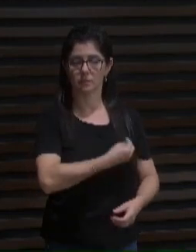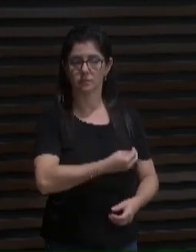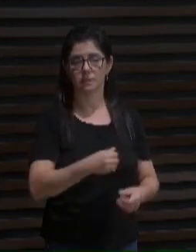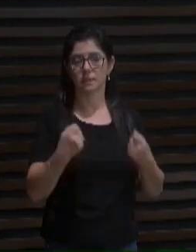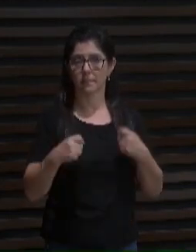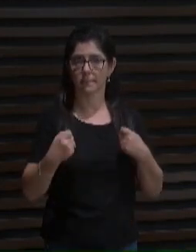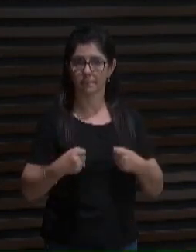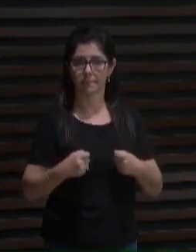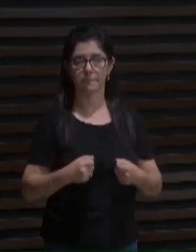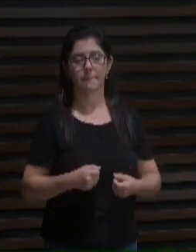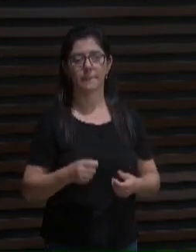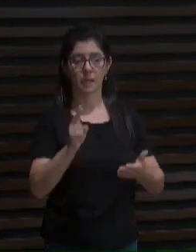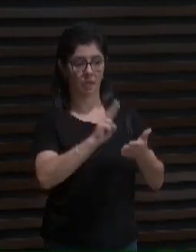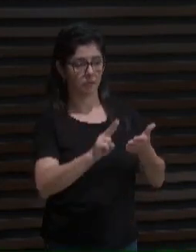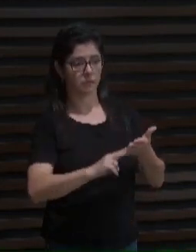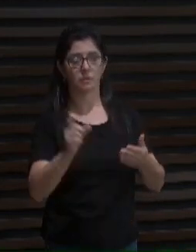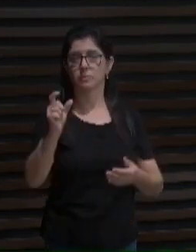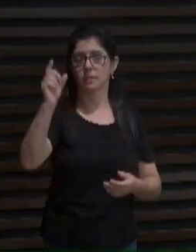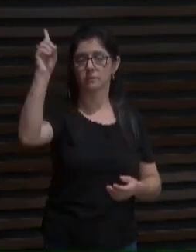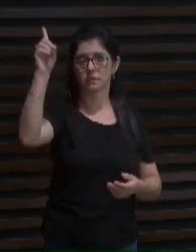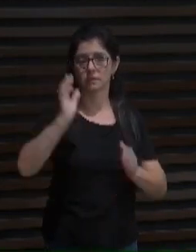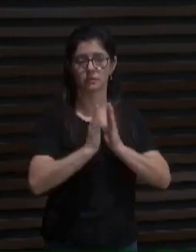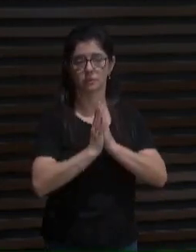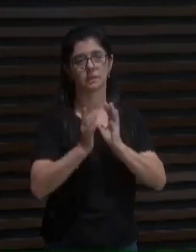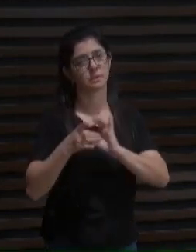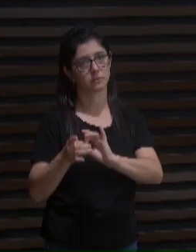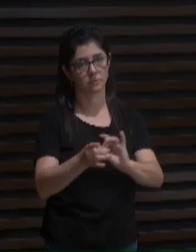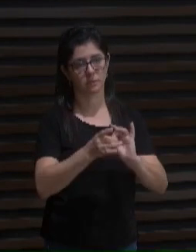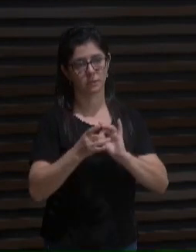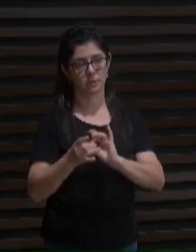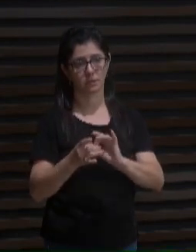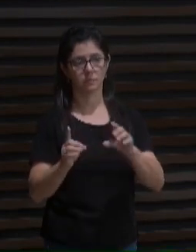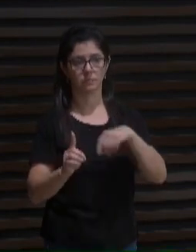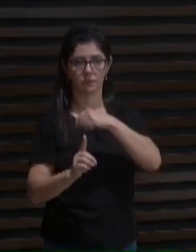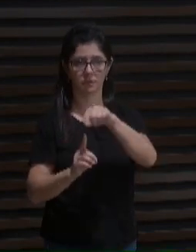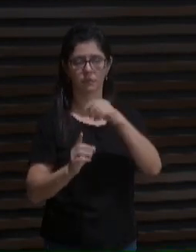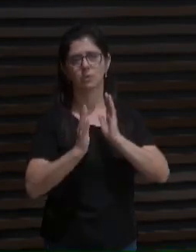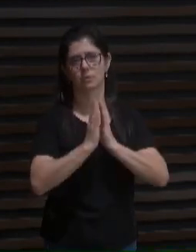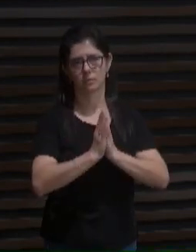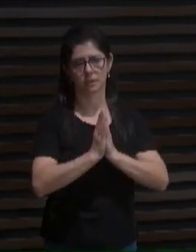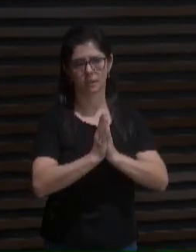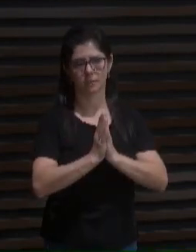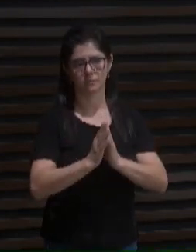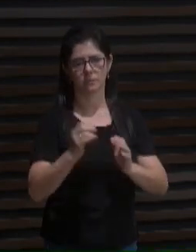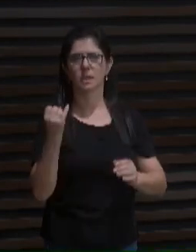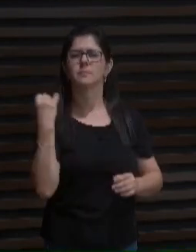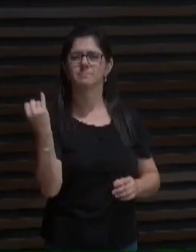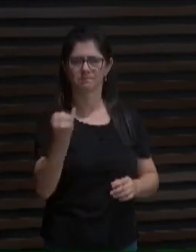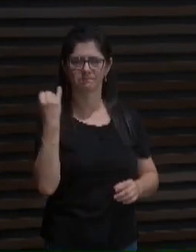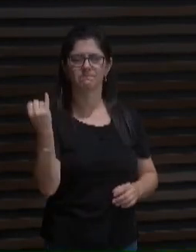a oração, a comunhão dos santos. Orar é essencial